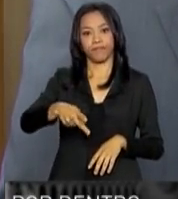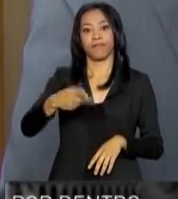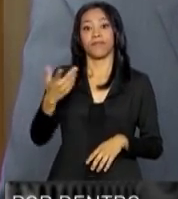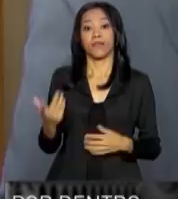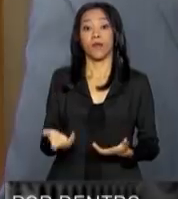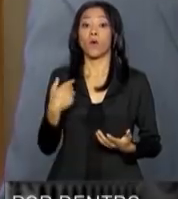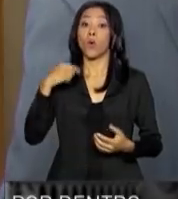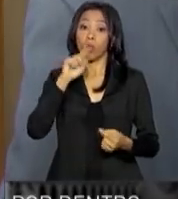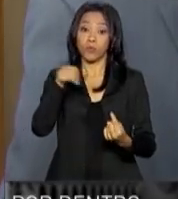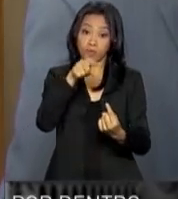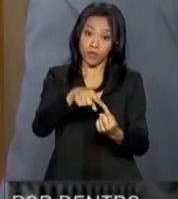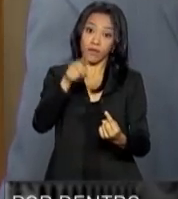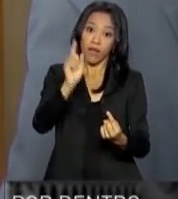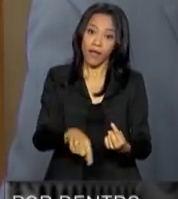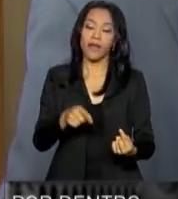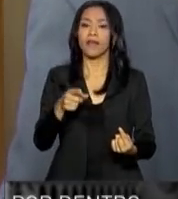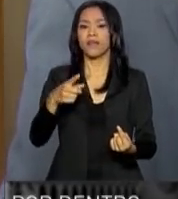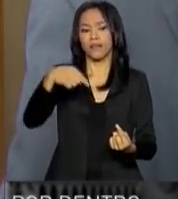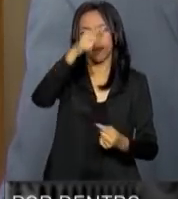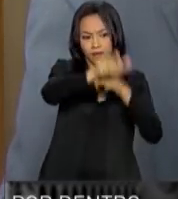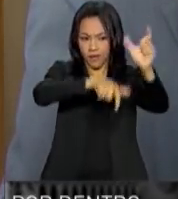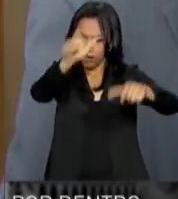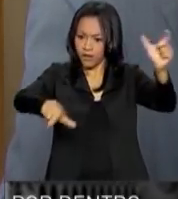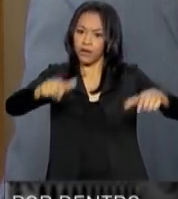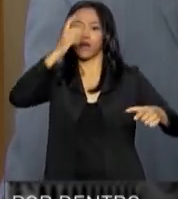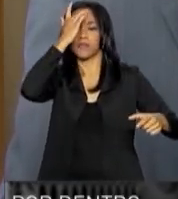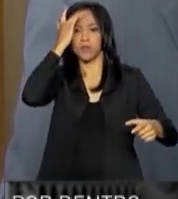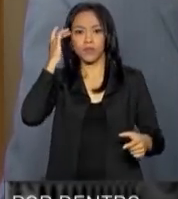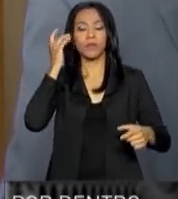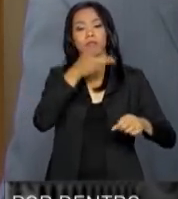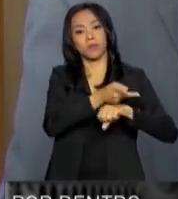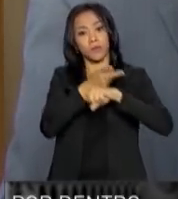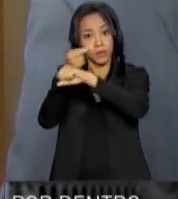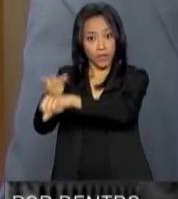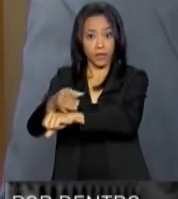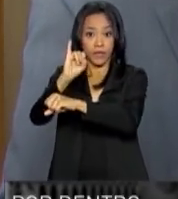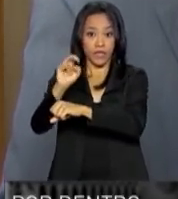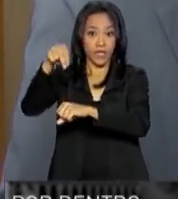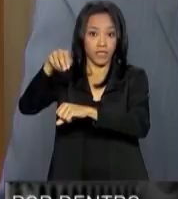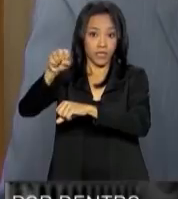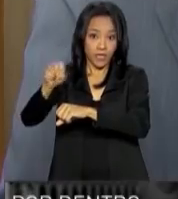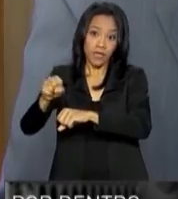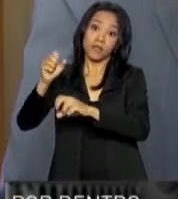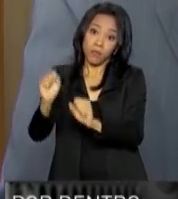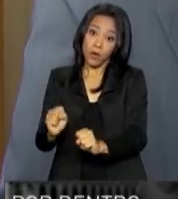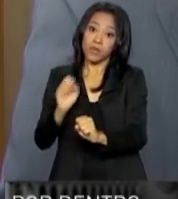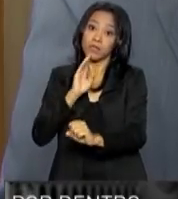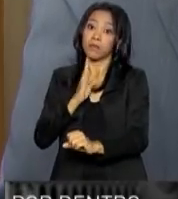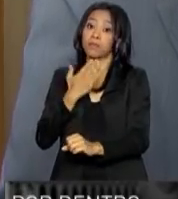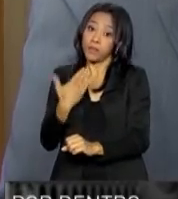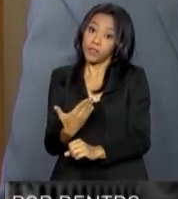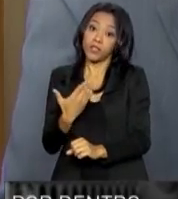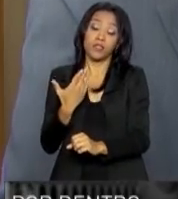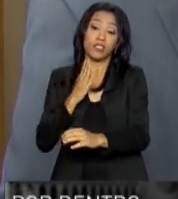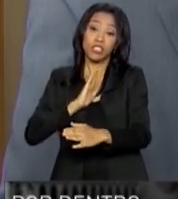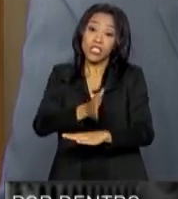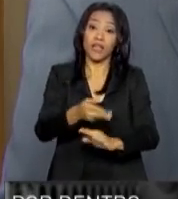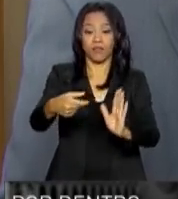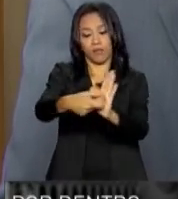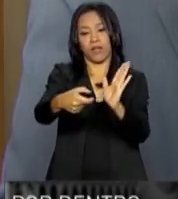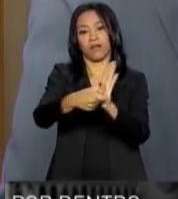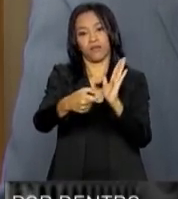remotos para que esses segurados em vez de ir às agências do inss diz faça sua solicitação direta pelo aplicativo é muito mais